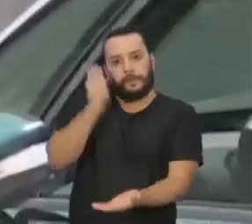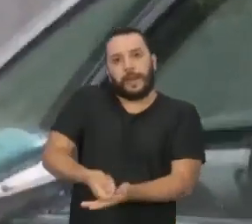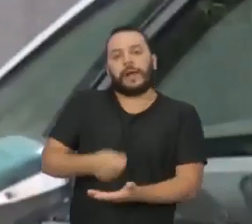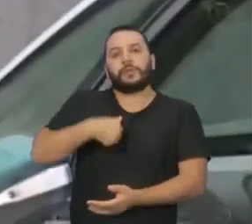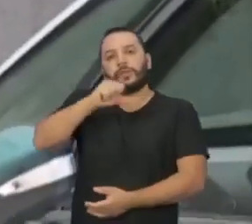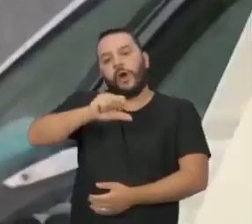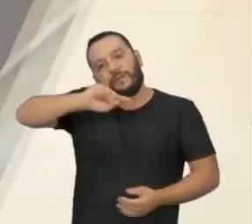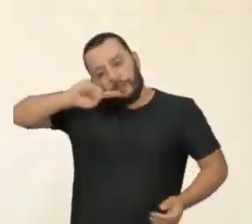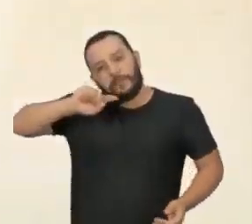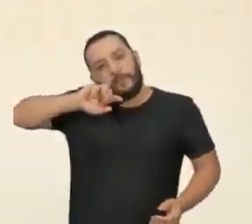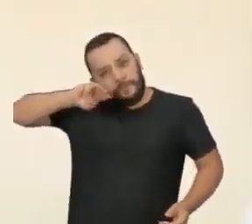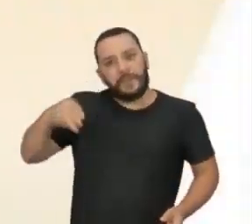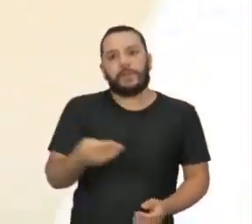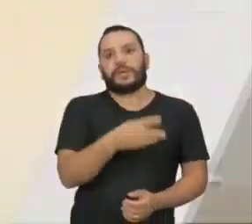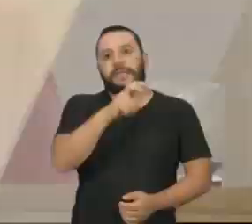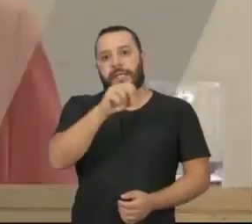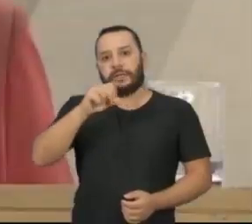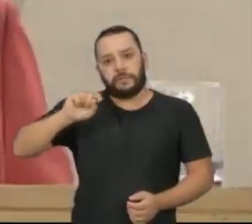de reais.